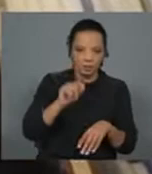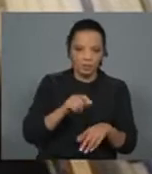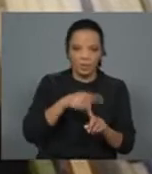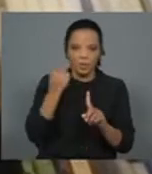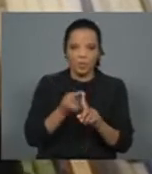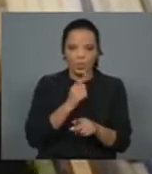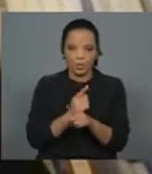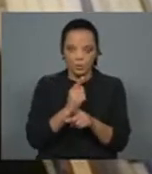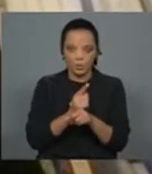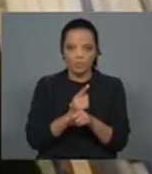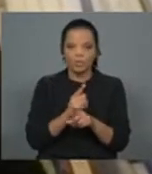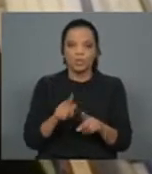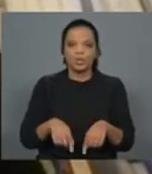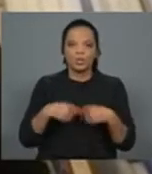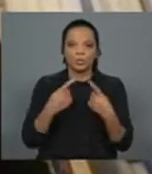e houve